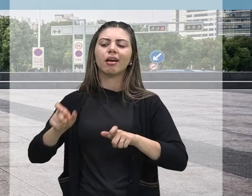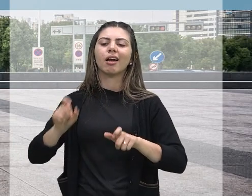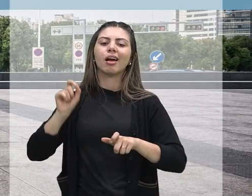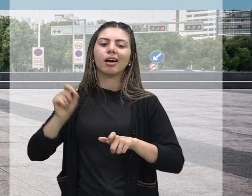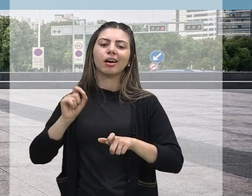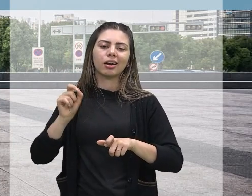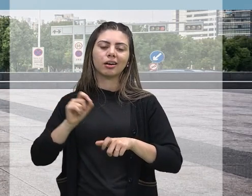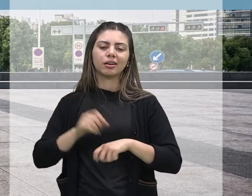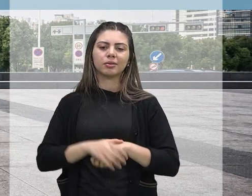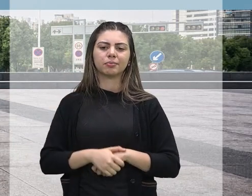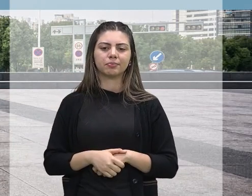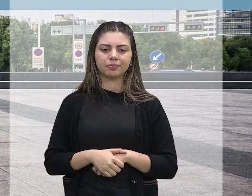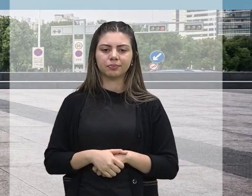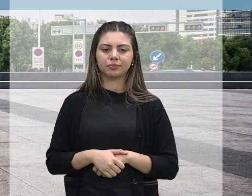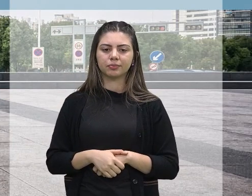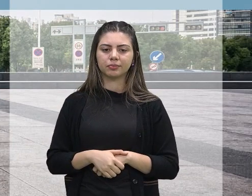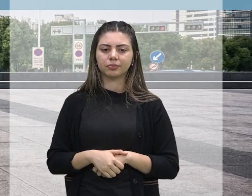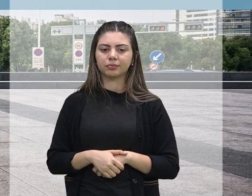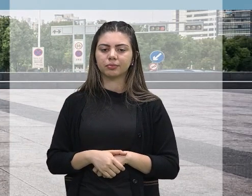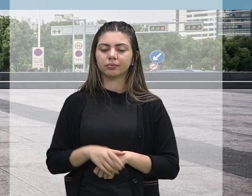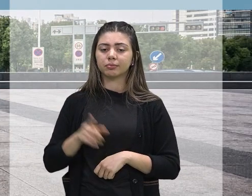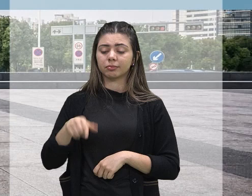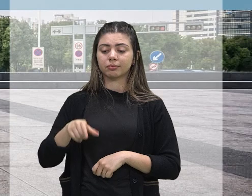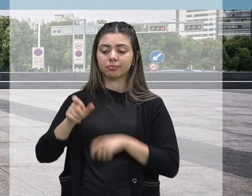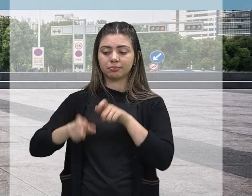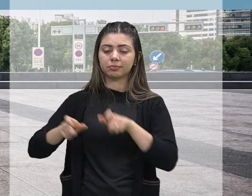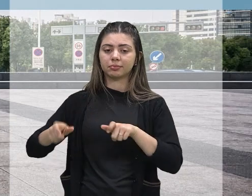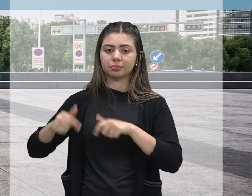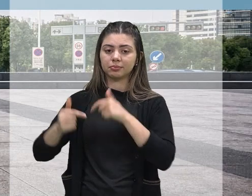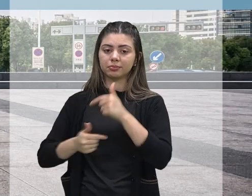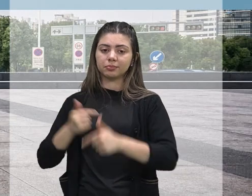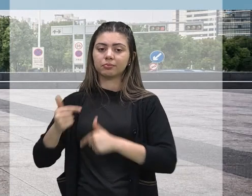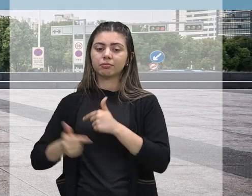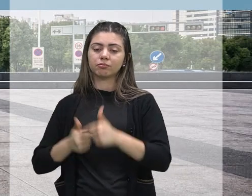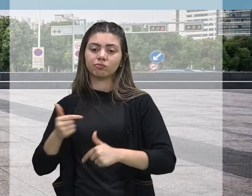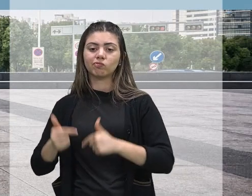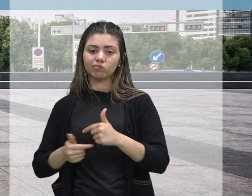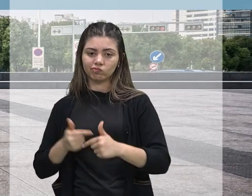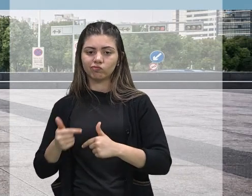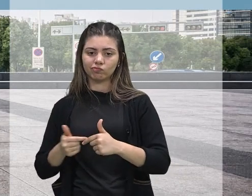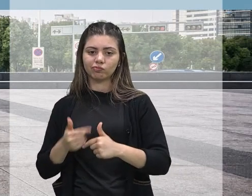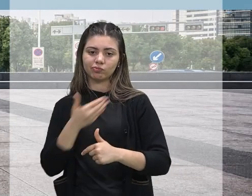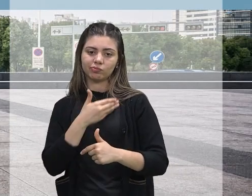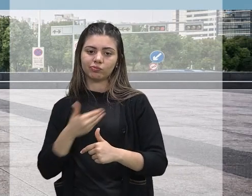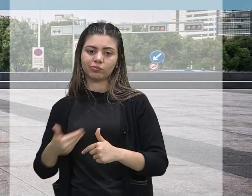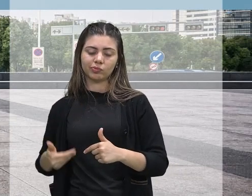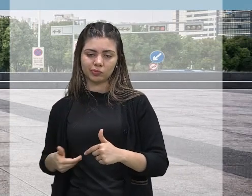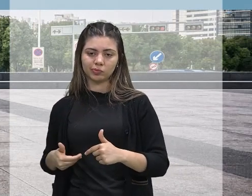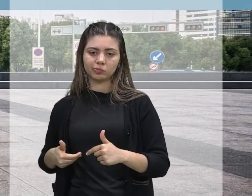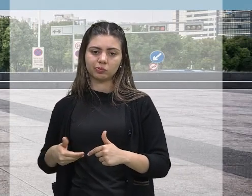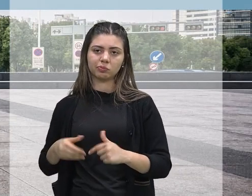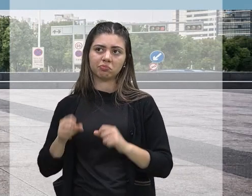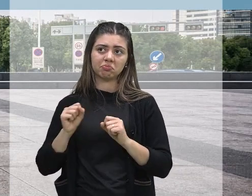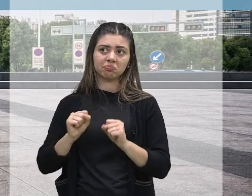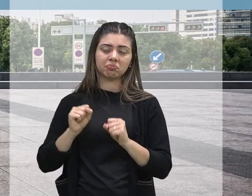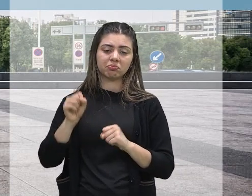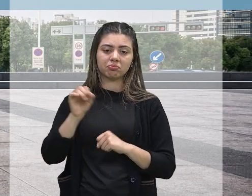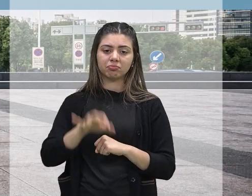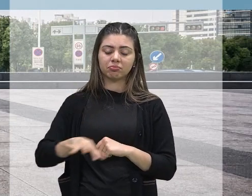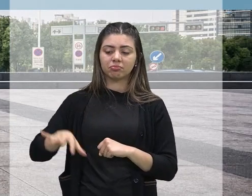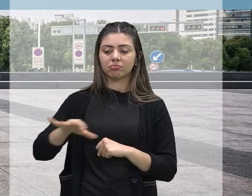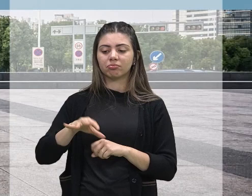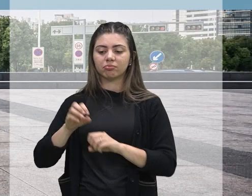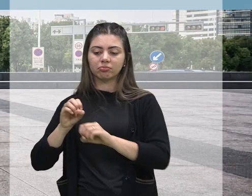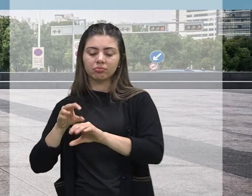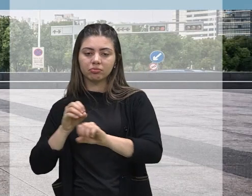públicos? Eles trabalham no município. Aonde? Na área da